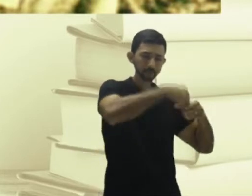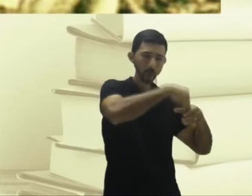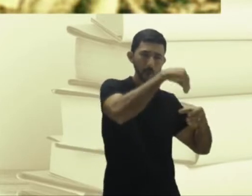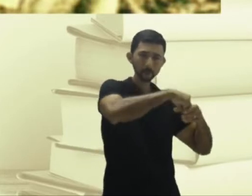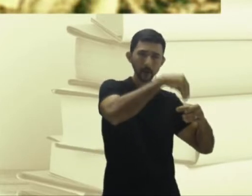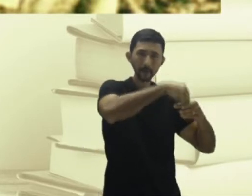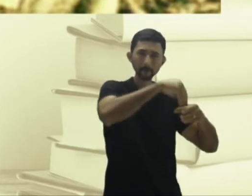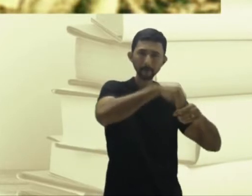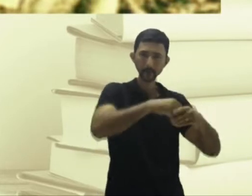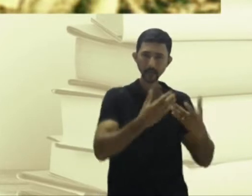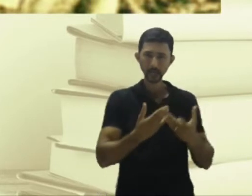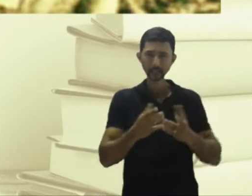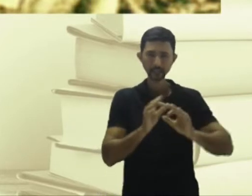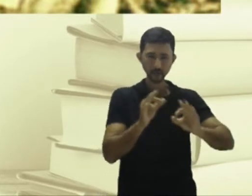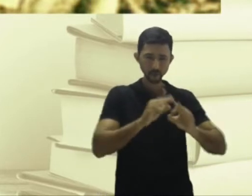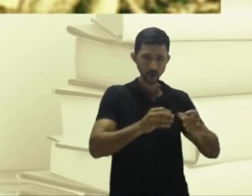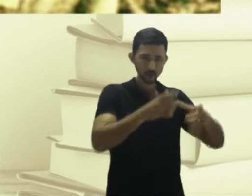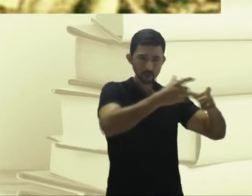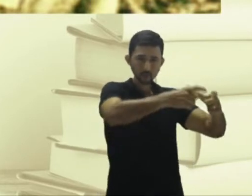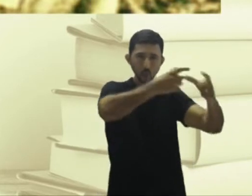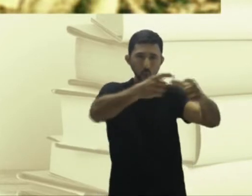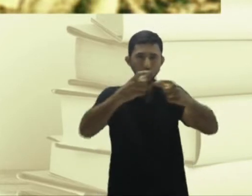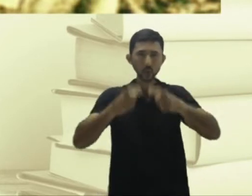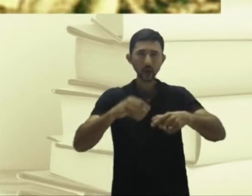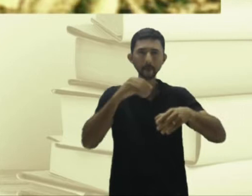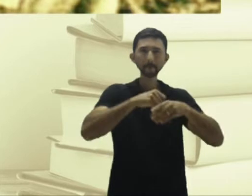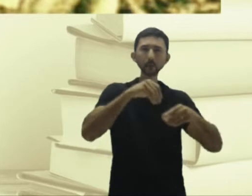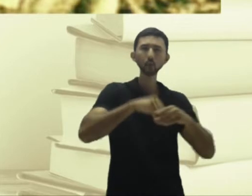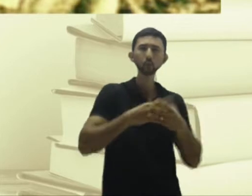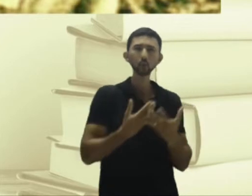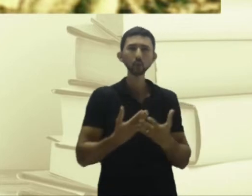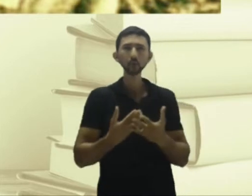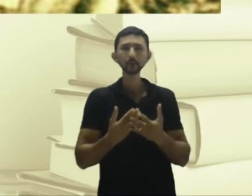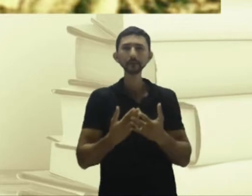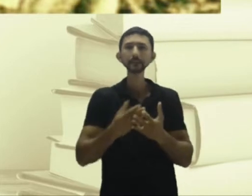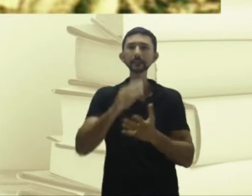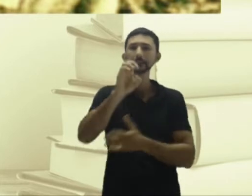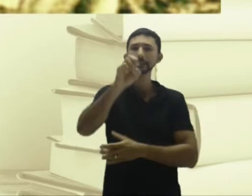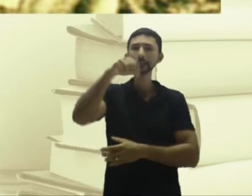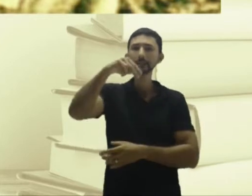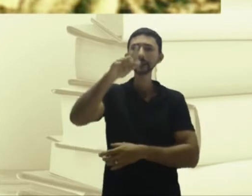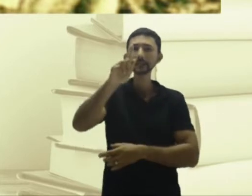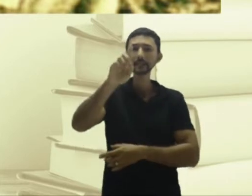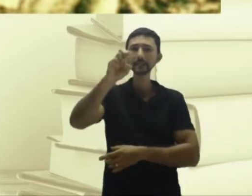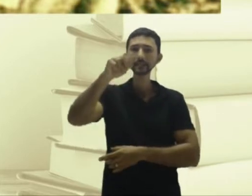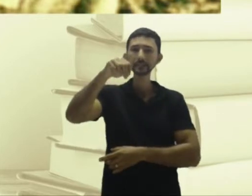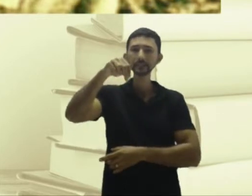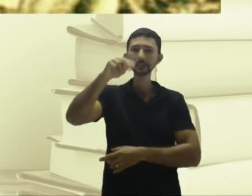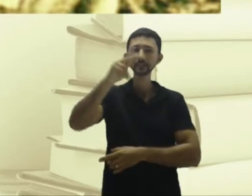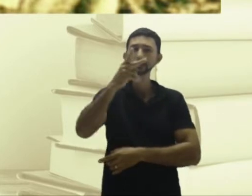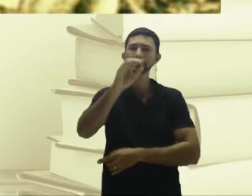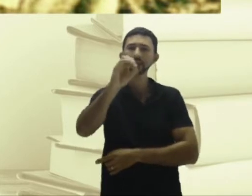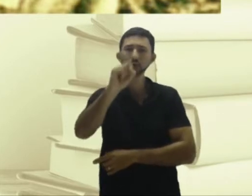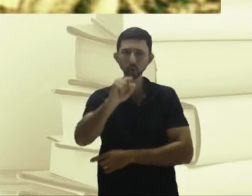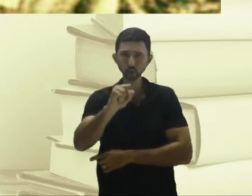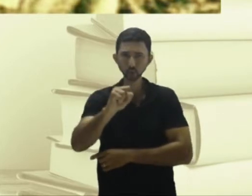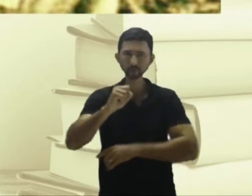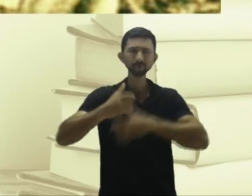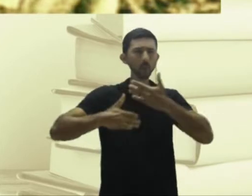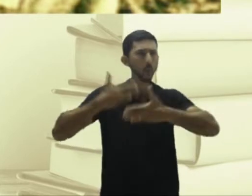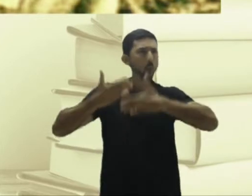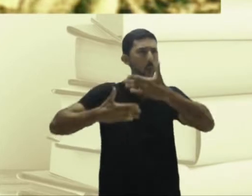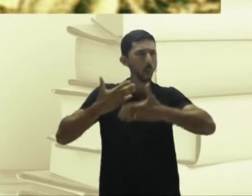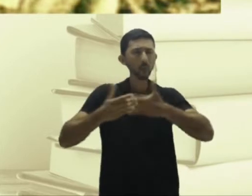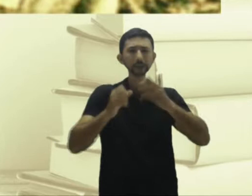produzido em unidades produtoras conhecidas como engenhos. Esses engenhos, depois, no século XVI,